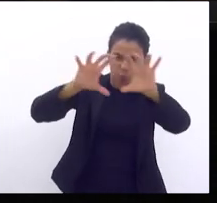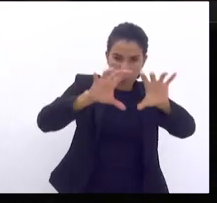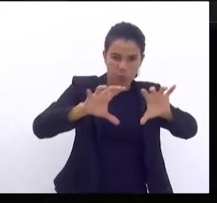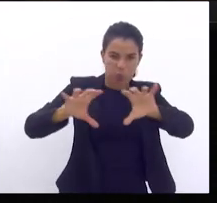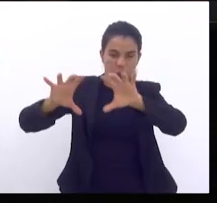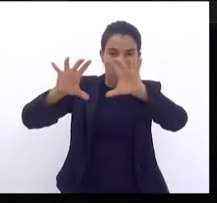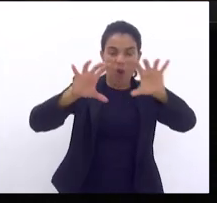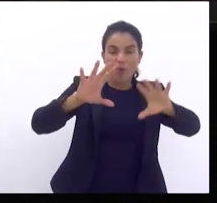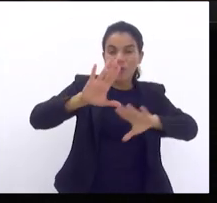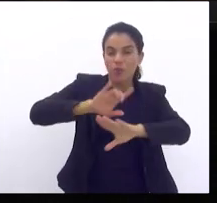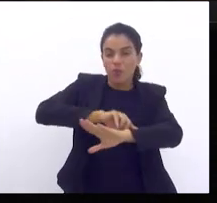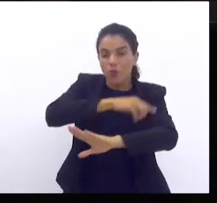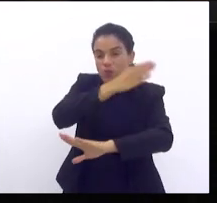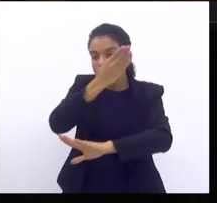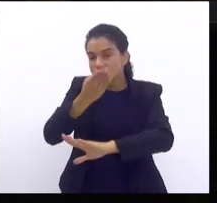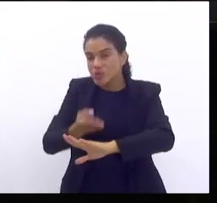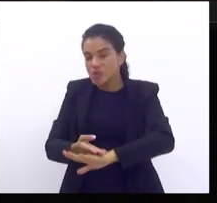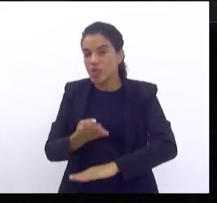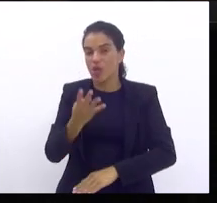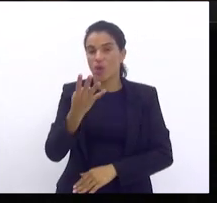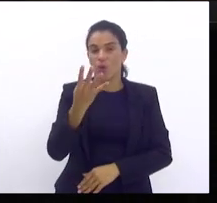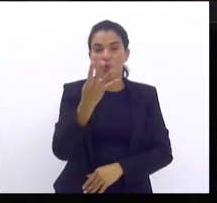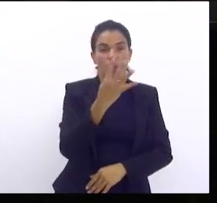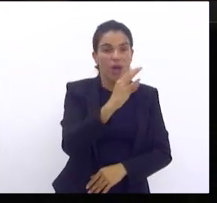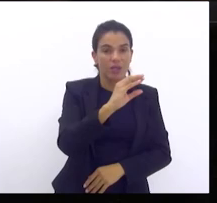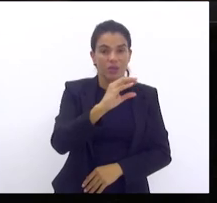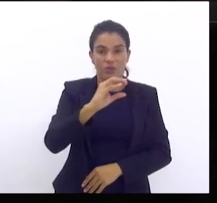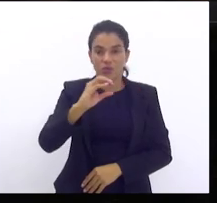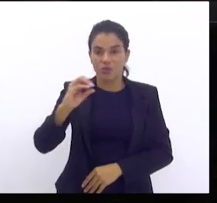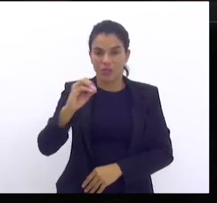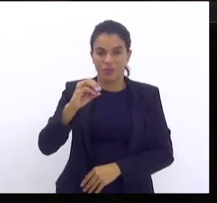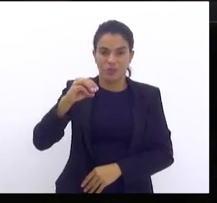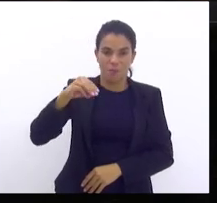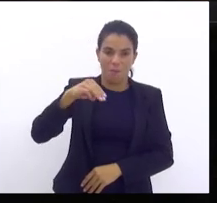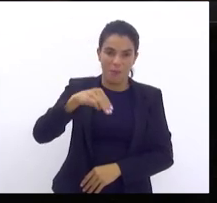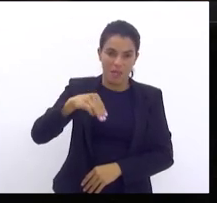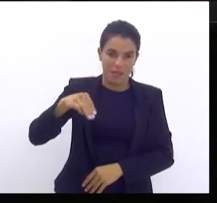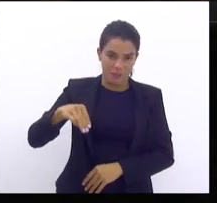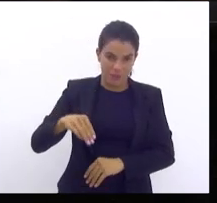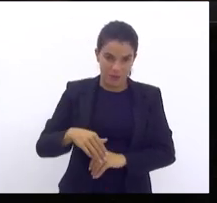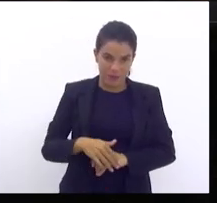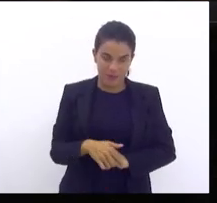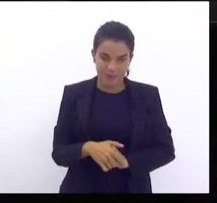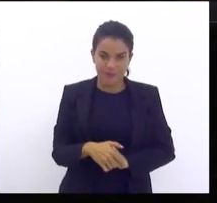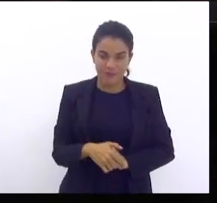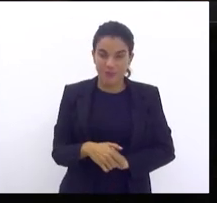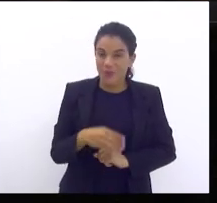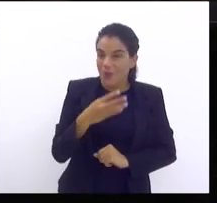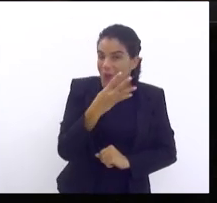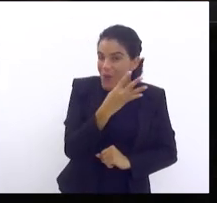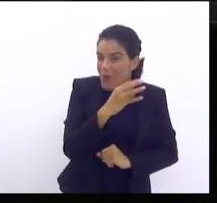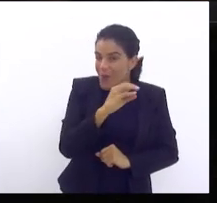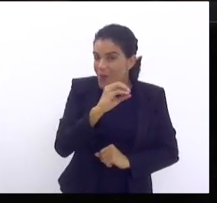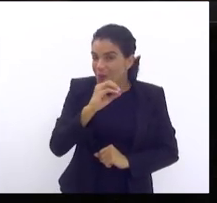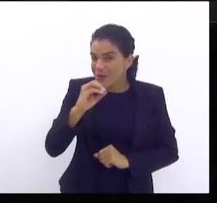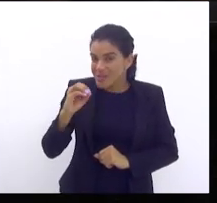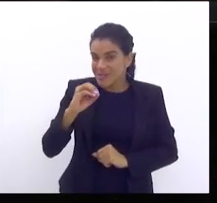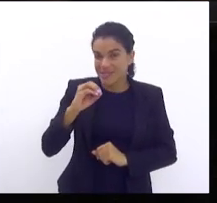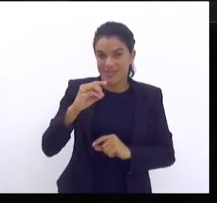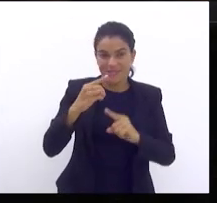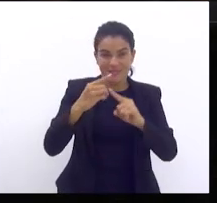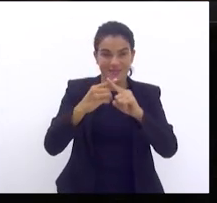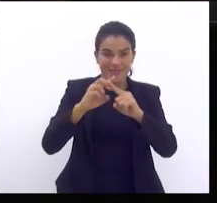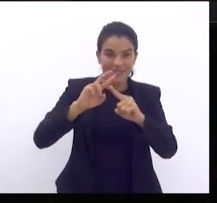24 horas 400 MM 400 vezes o